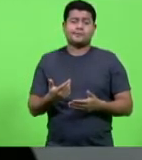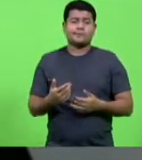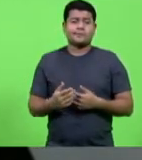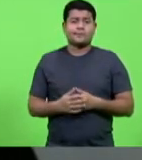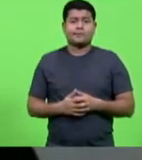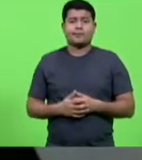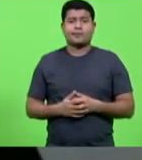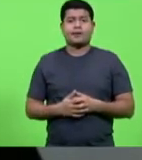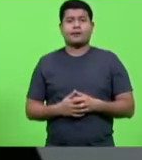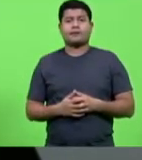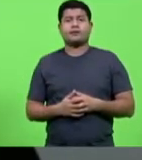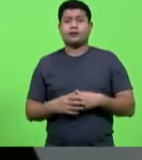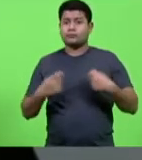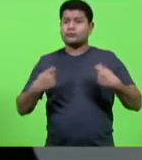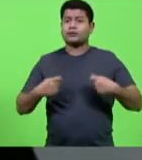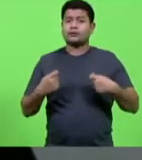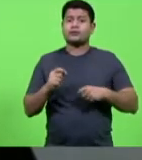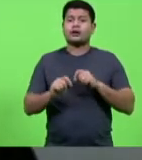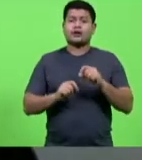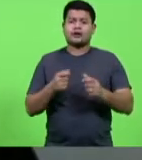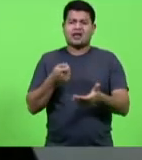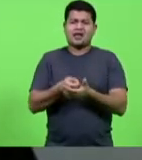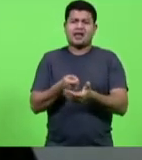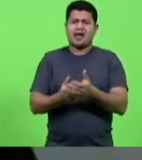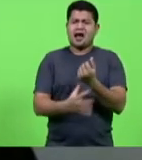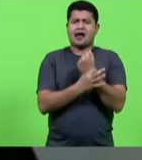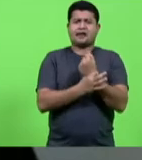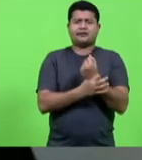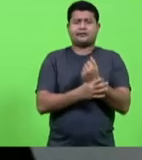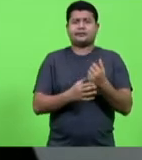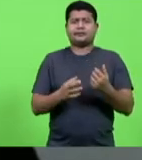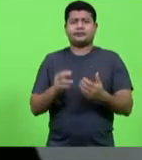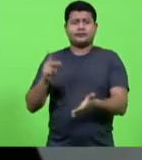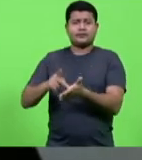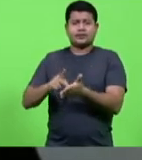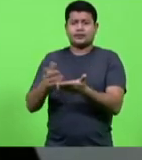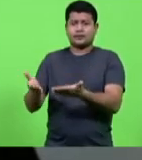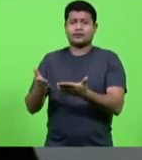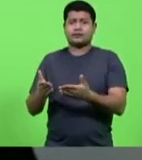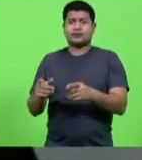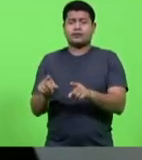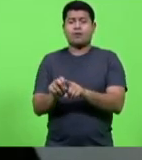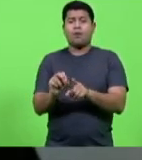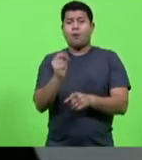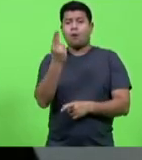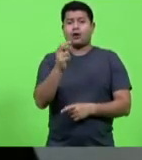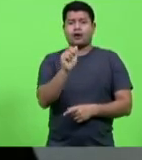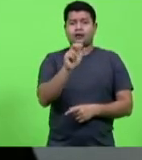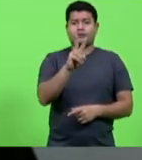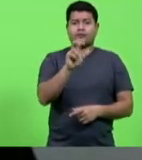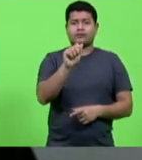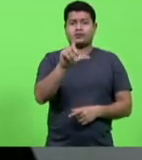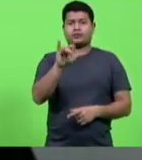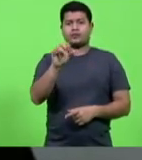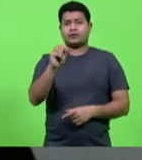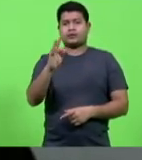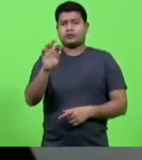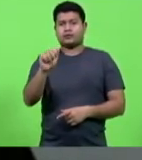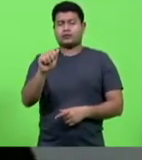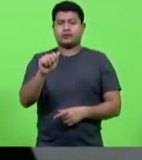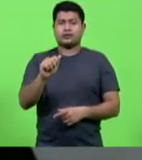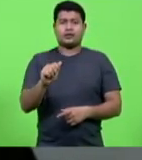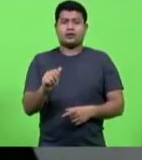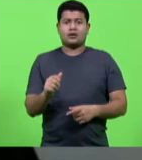Então, vai exigir garantia real? O empresário não tem garantia real. Vai exigir avalista? Ele não tem avalista. Ninguém quer ser avalista de